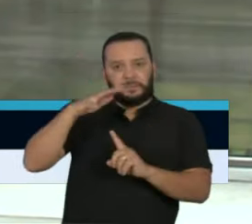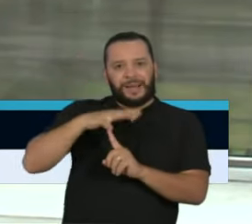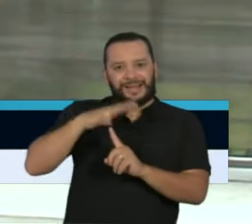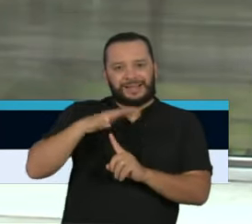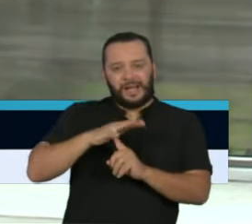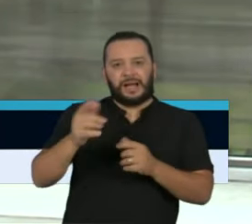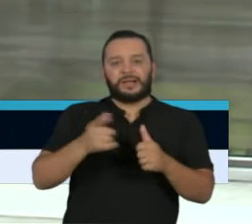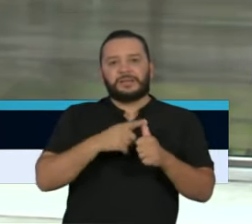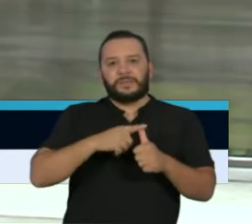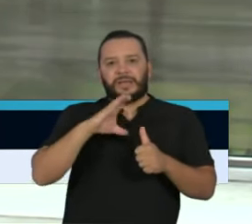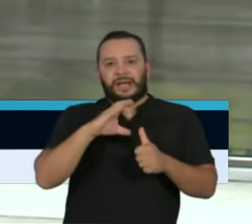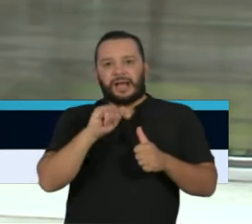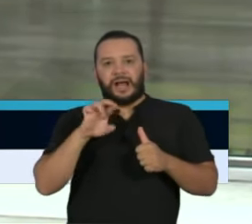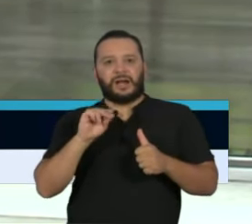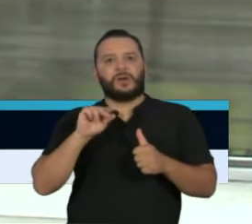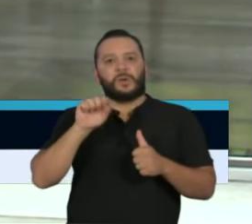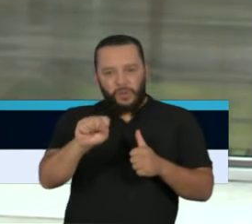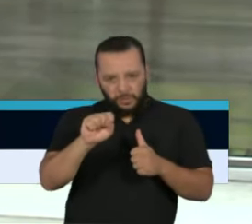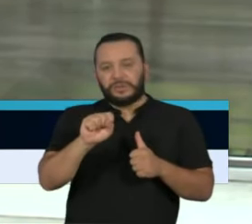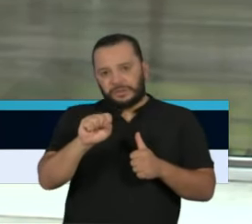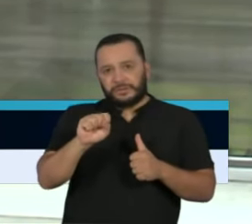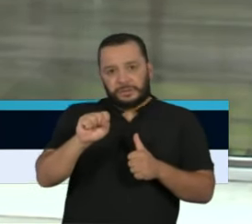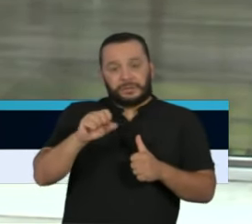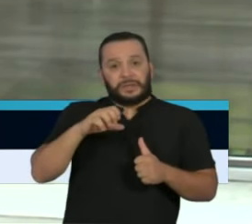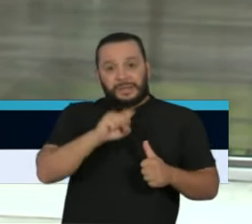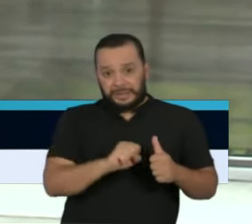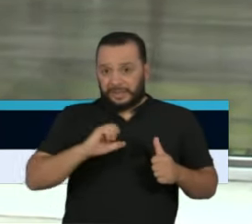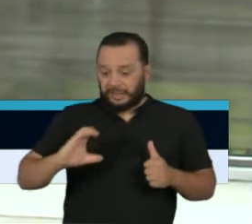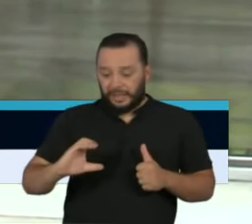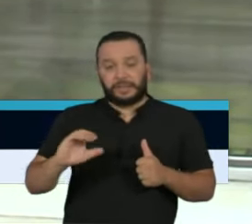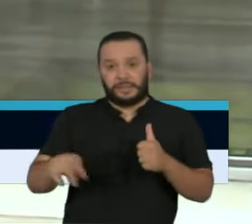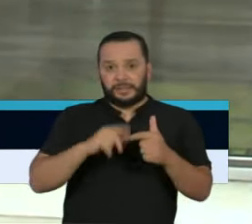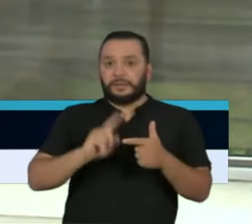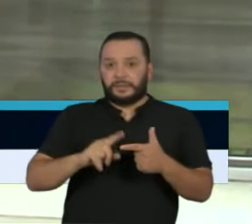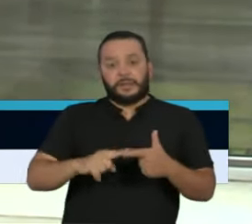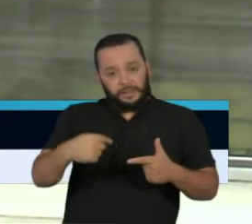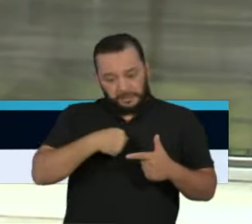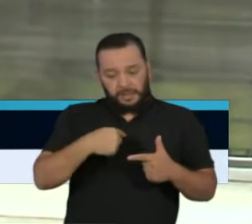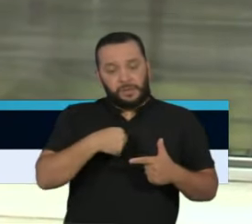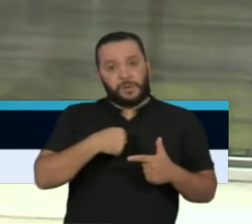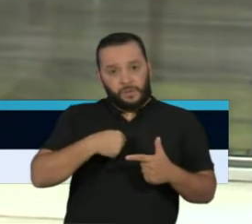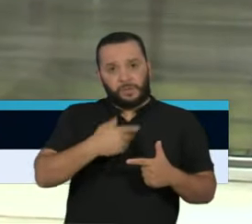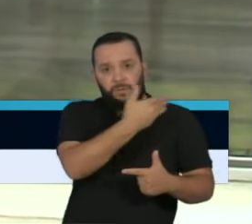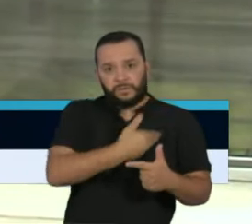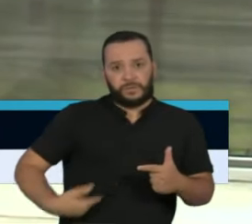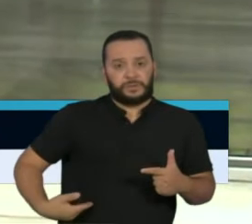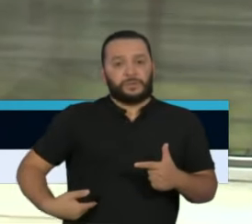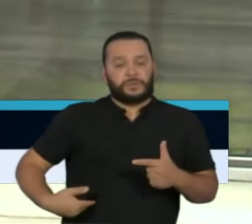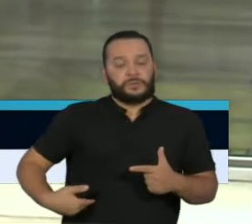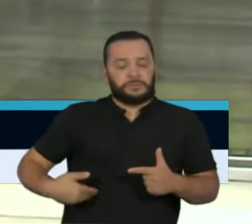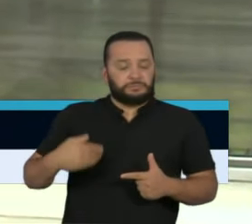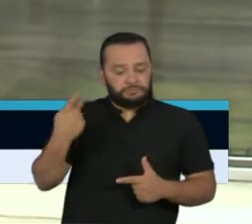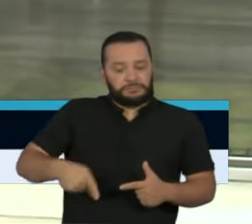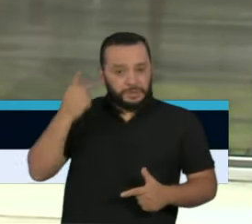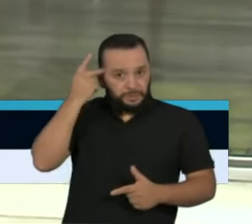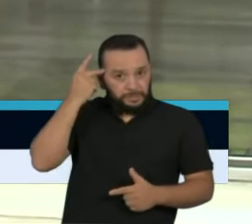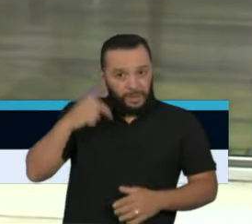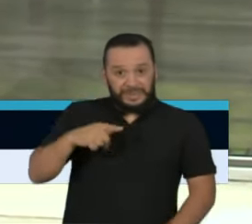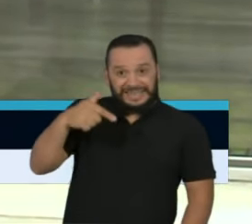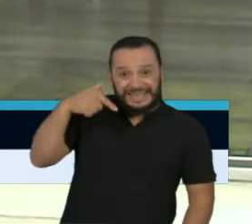governador Carlos Moisés, do estado de Santa Catarina, e eu como governador de São Paulo. Estes 7 estados